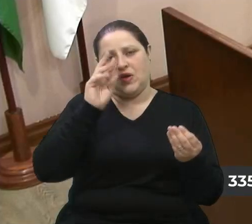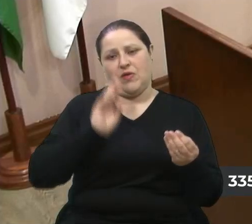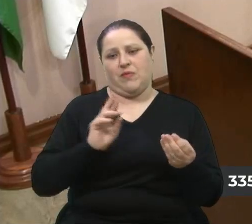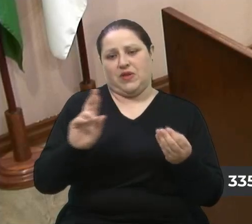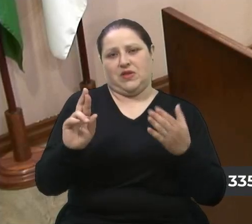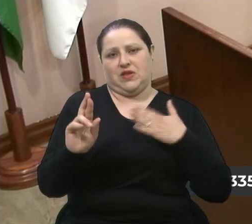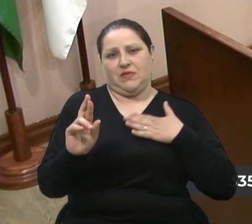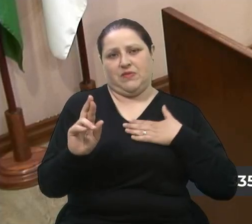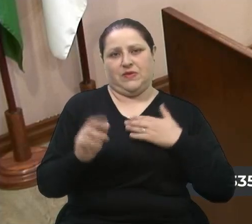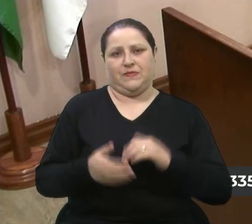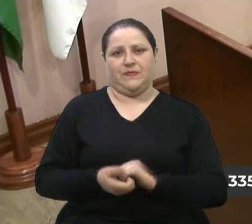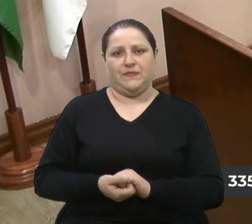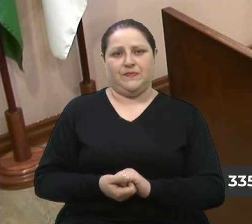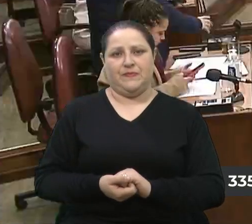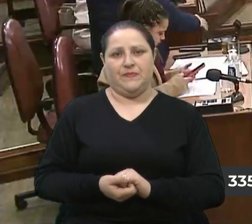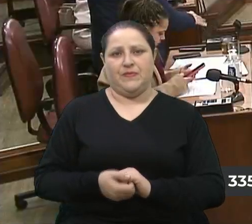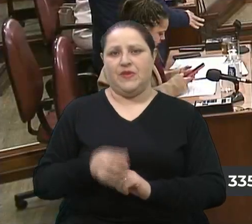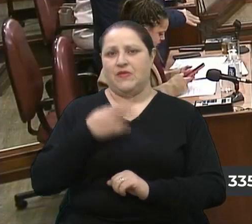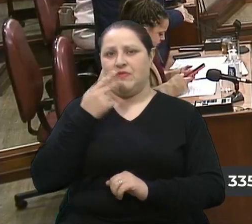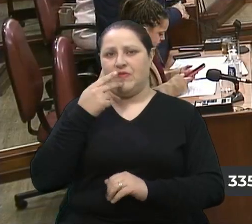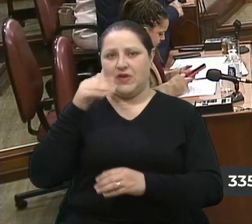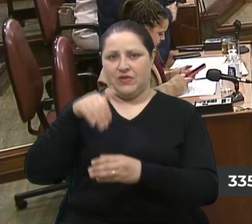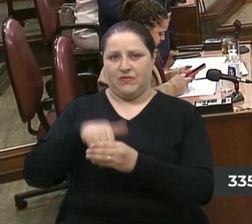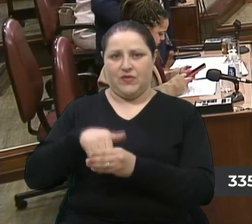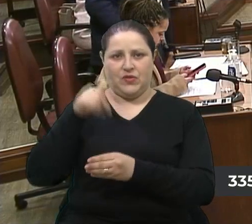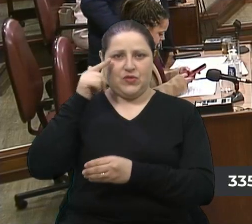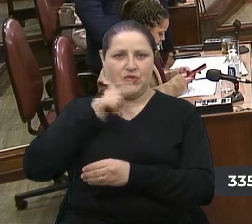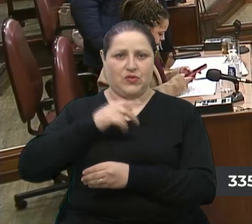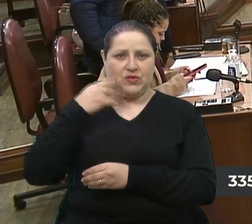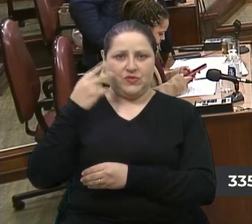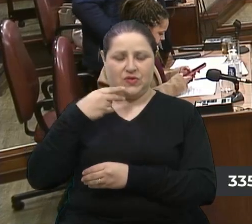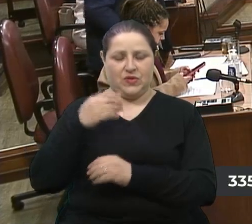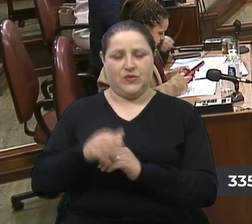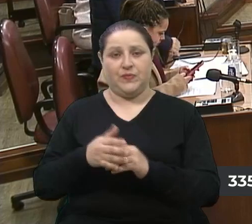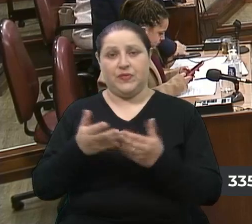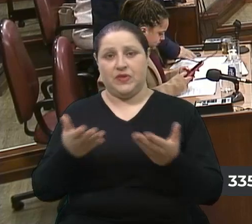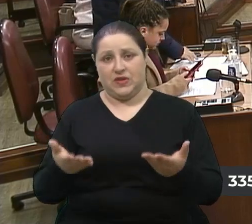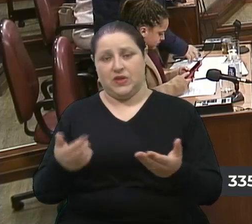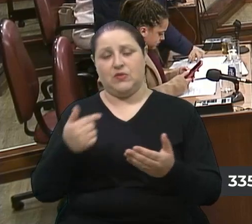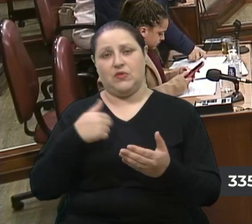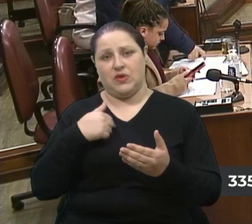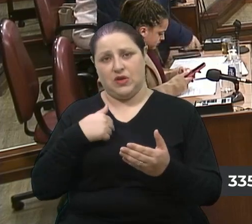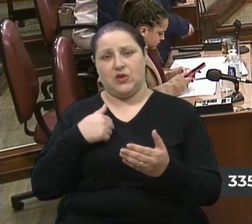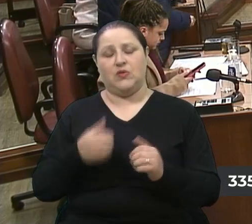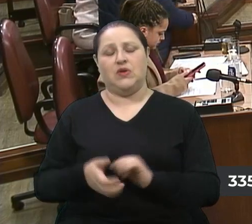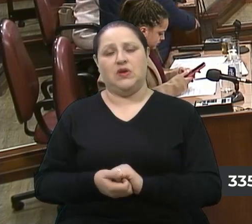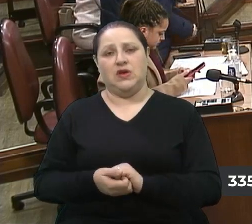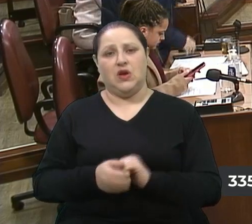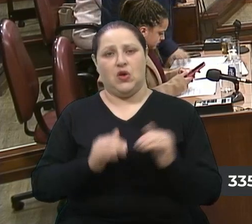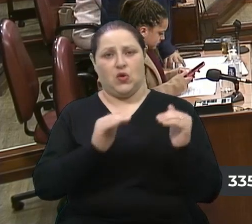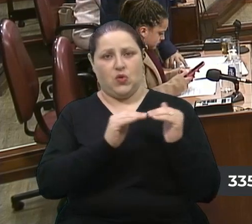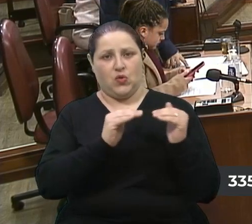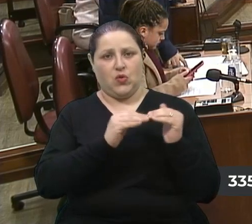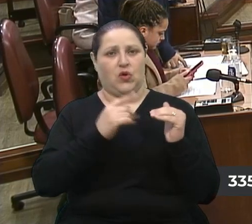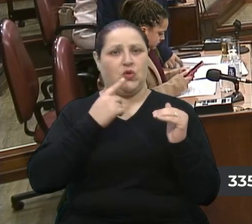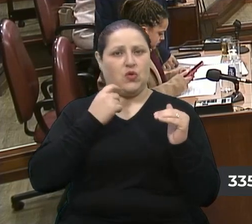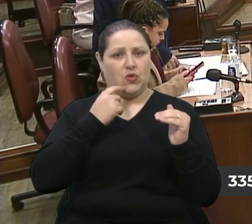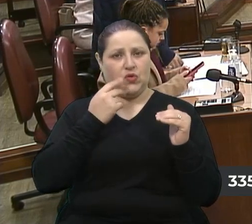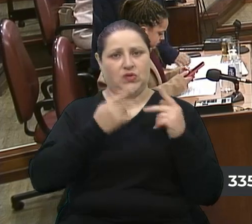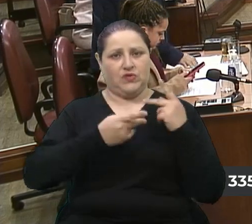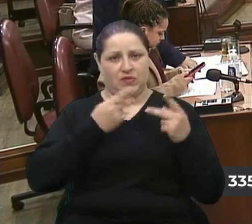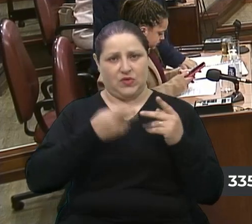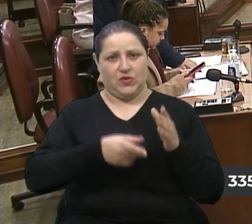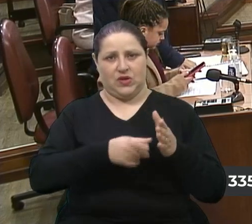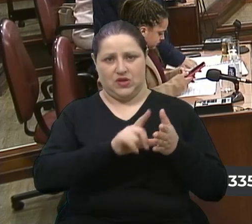voto, vereador Lucas Carenhato. Então, eu vou ao encontro, a vereadora Rose, que me antecedeu,